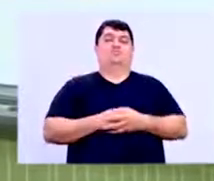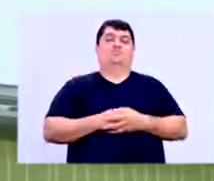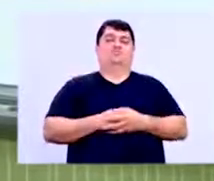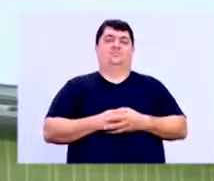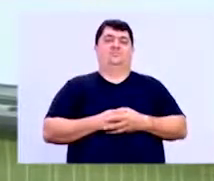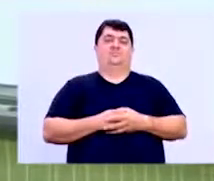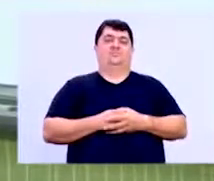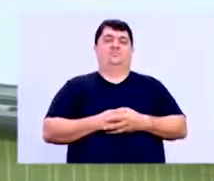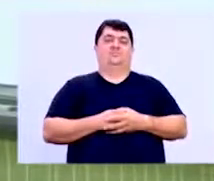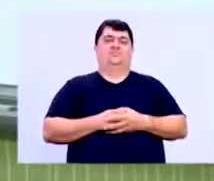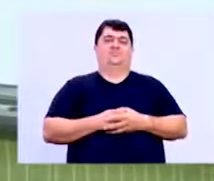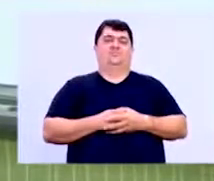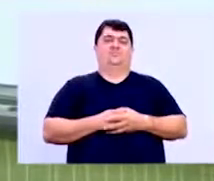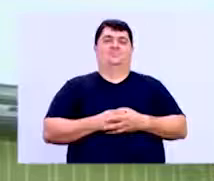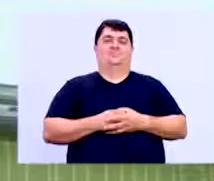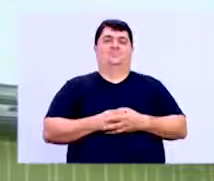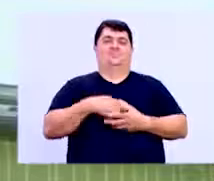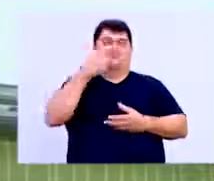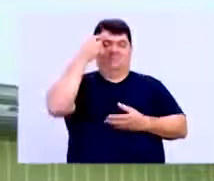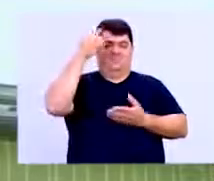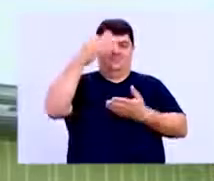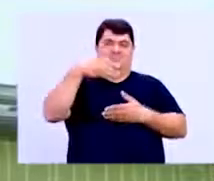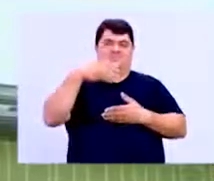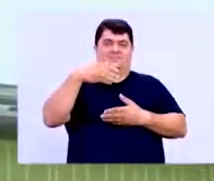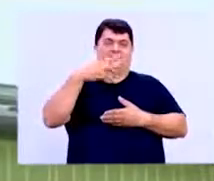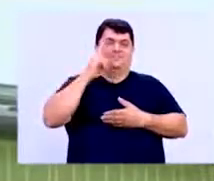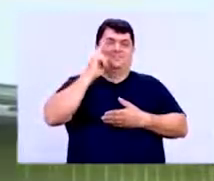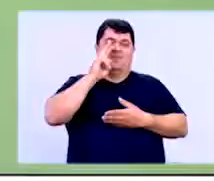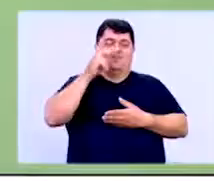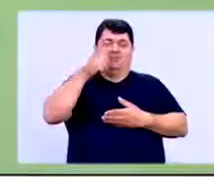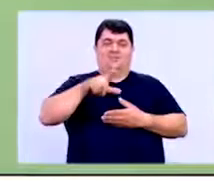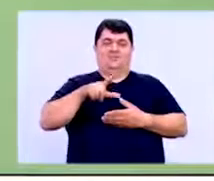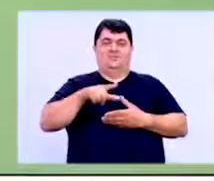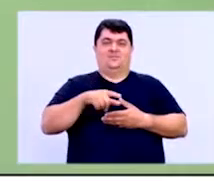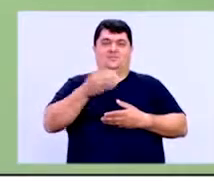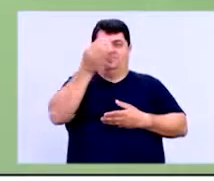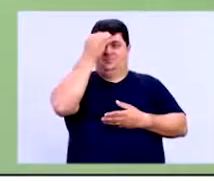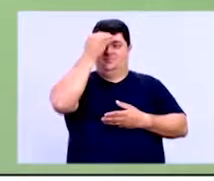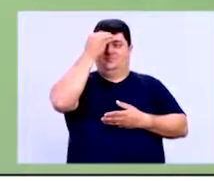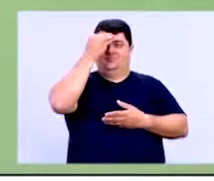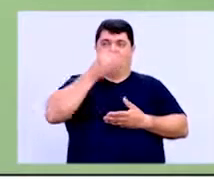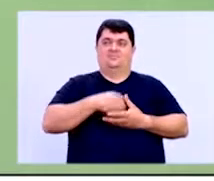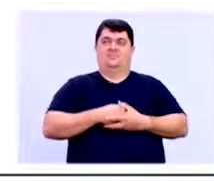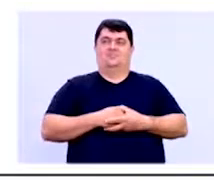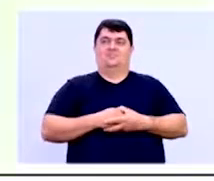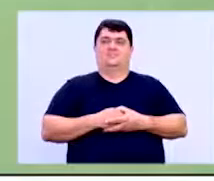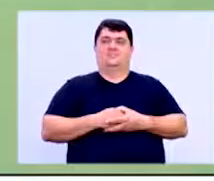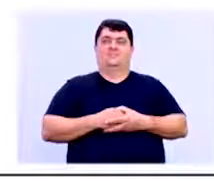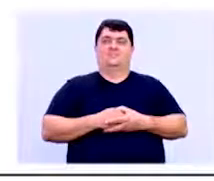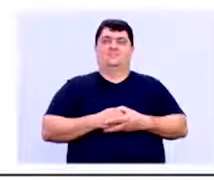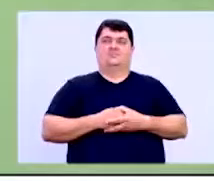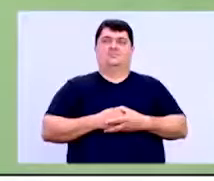certo? Então, pensando na prova, vamos rever de novo essas fórmulas para você massificar.